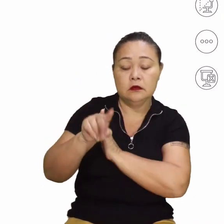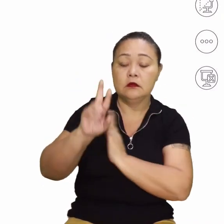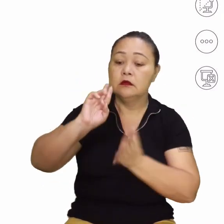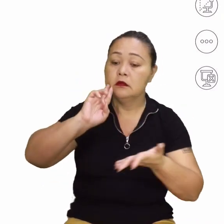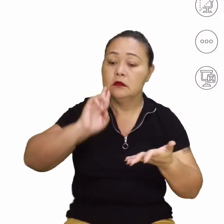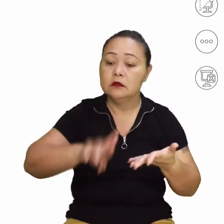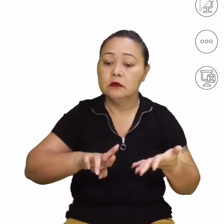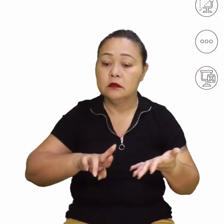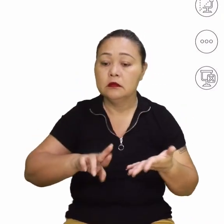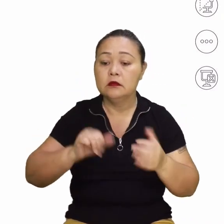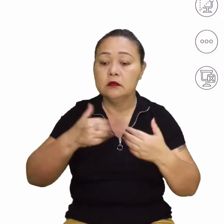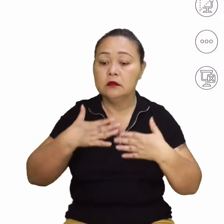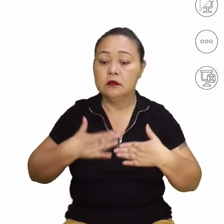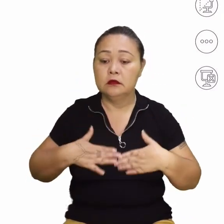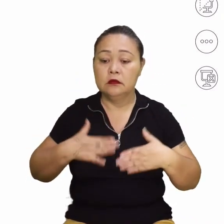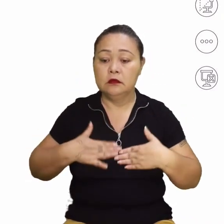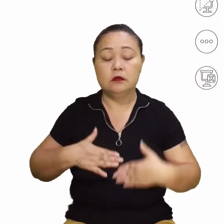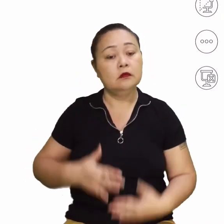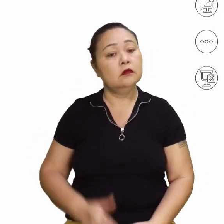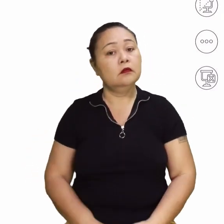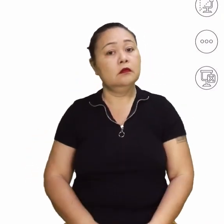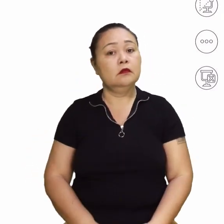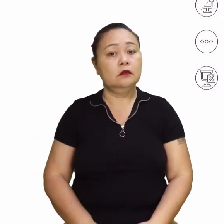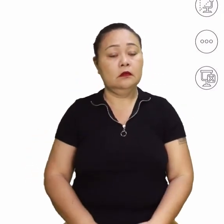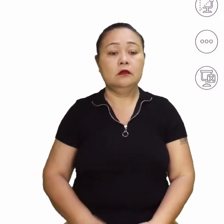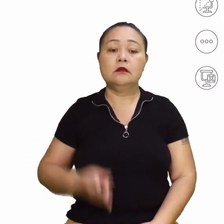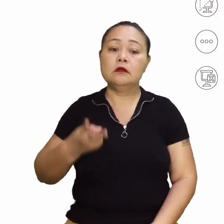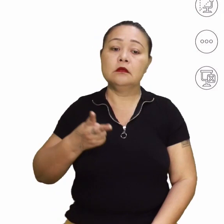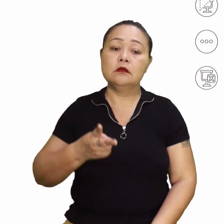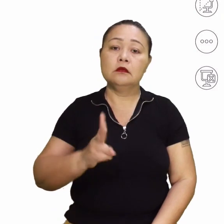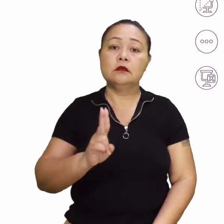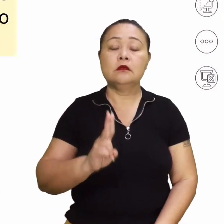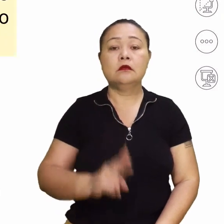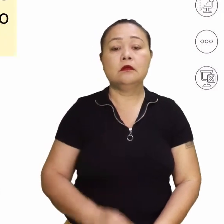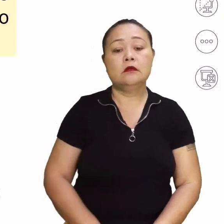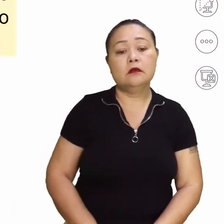a gente responde tranquilo vamos lá continuando